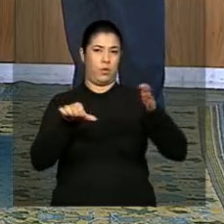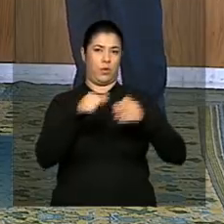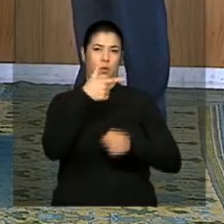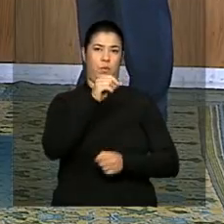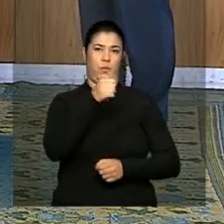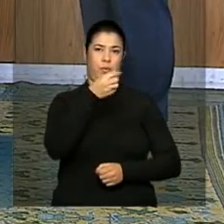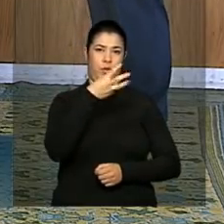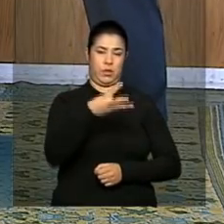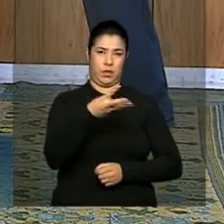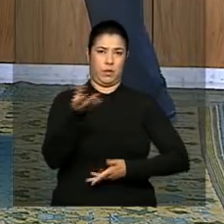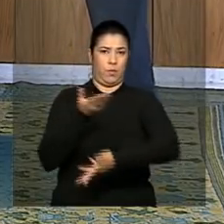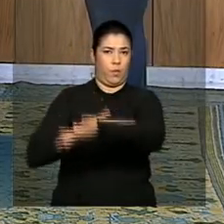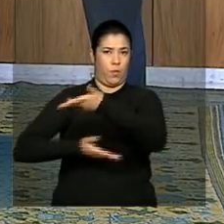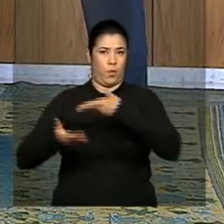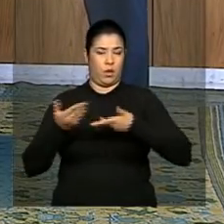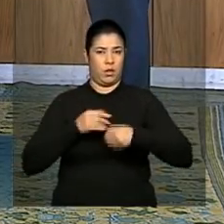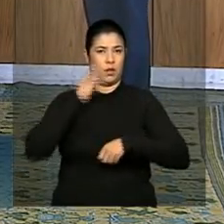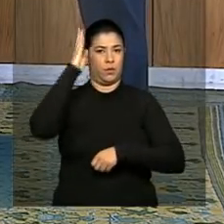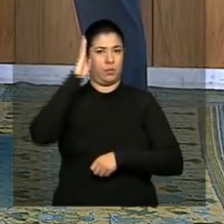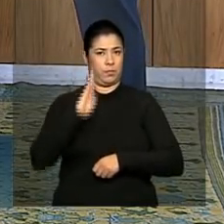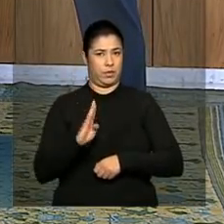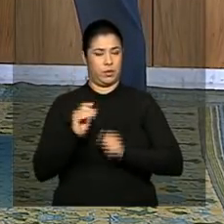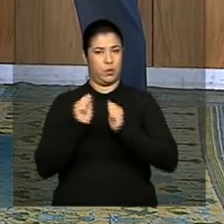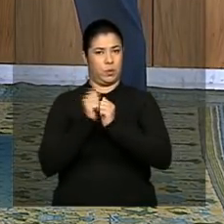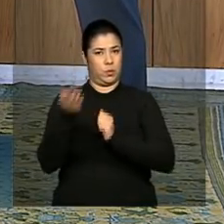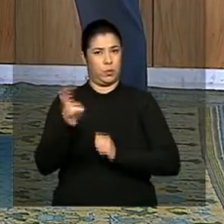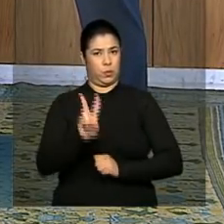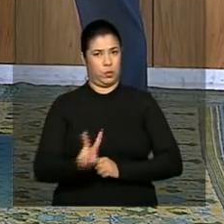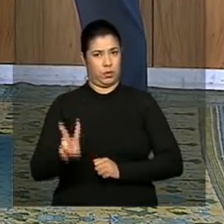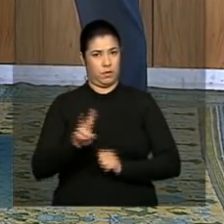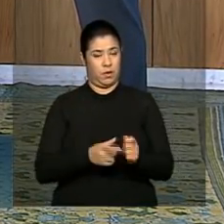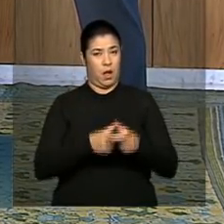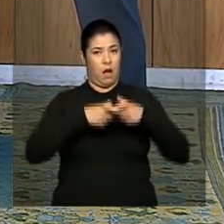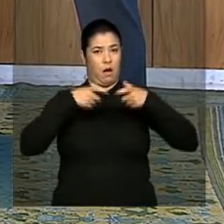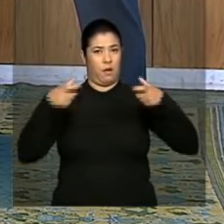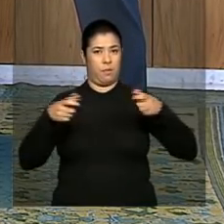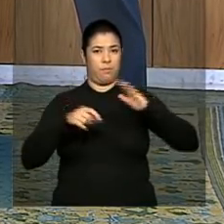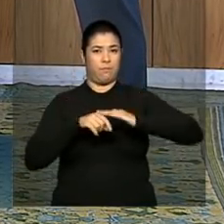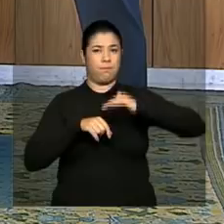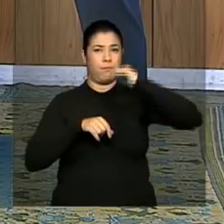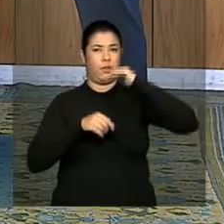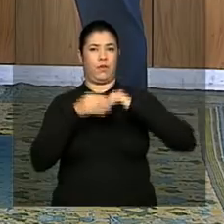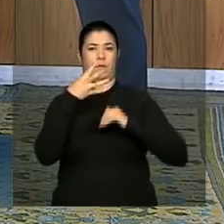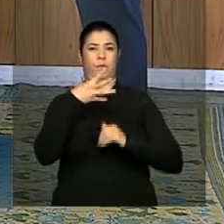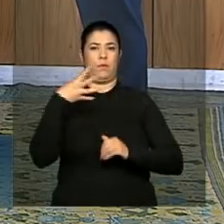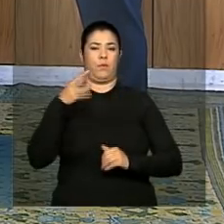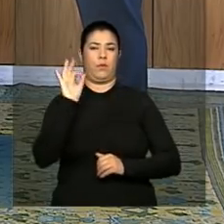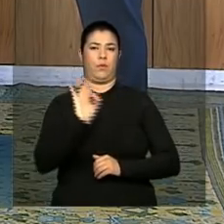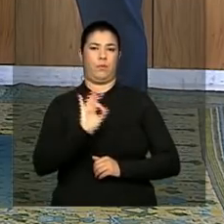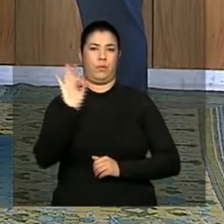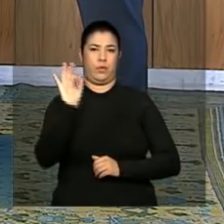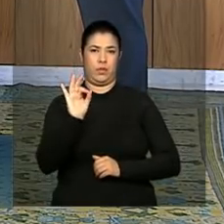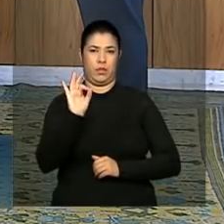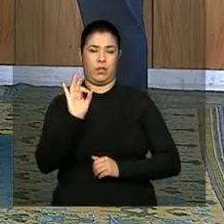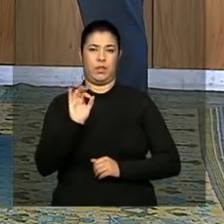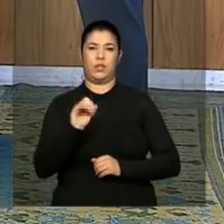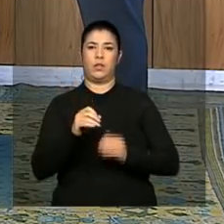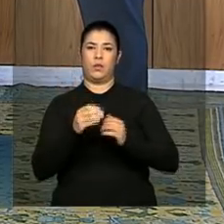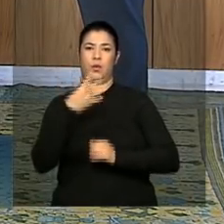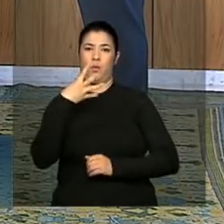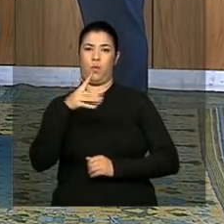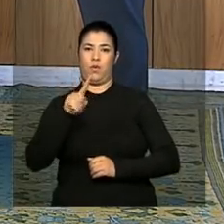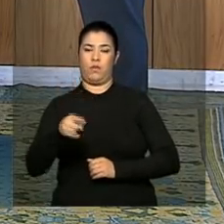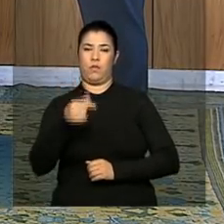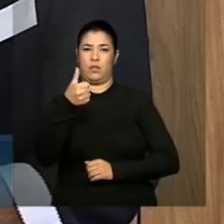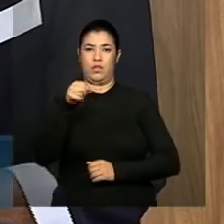intercâmbio comercial brasileiro com o país cresceu quase 44%, de 4,19